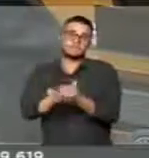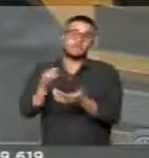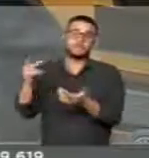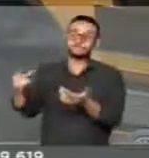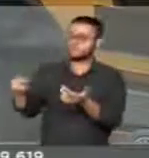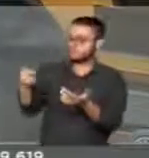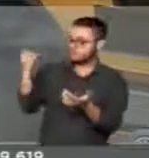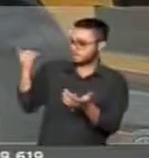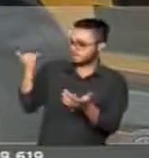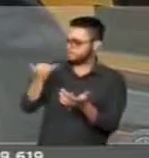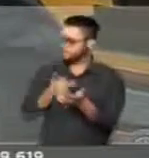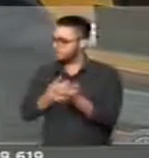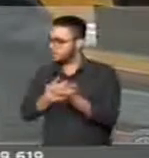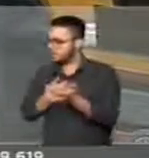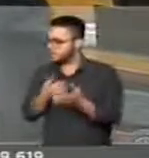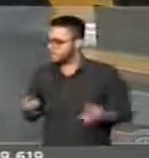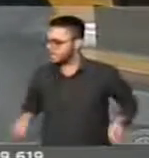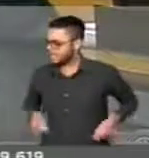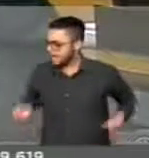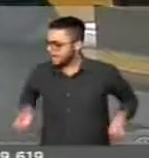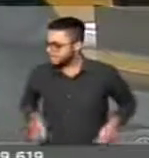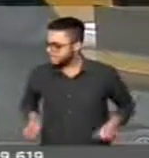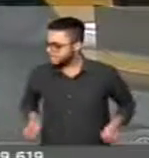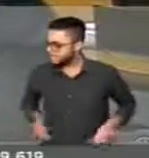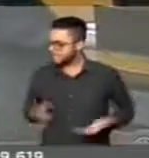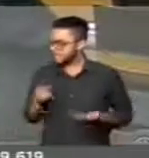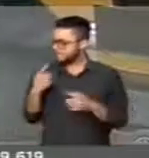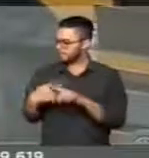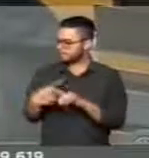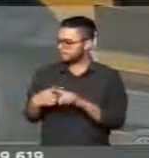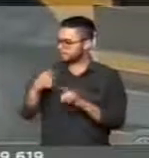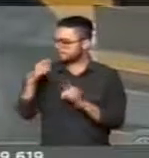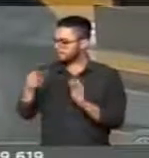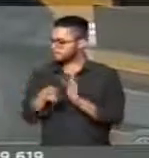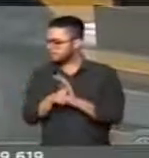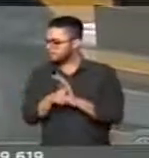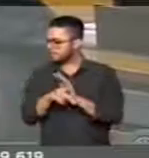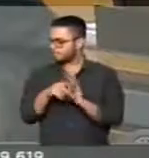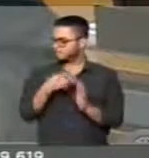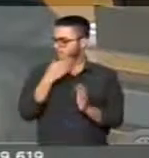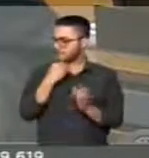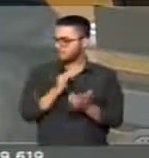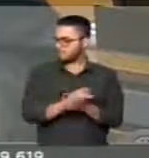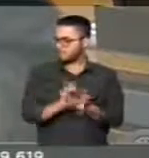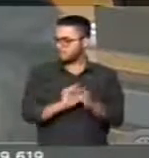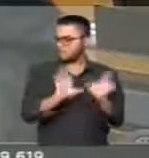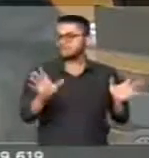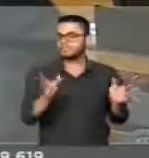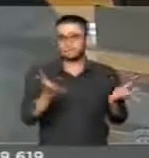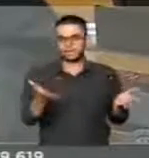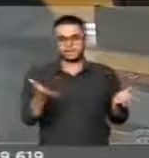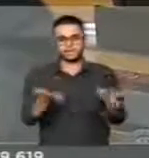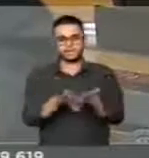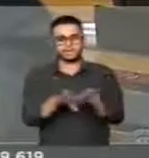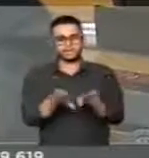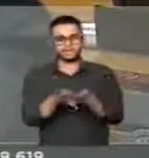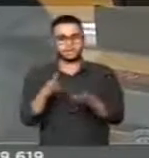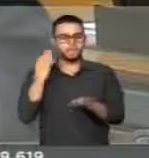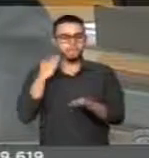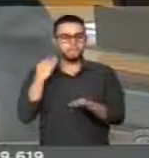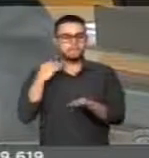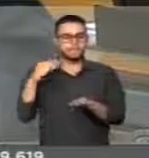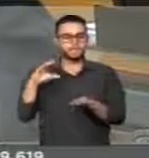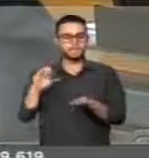que gastava, conforme a autorização do próprio marido. Foi o Banco Central,